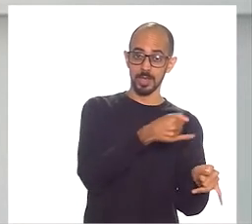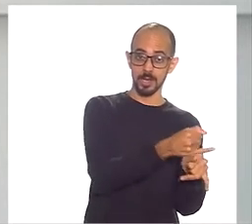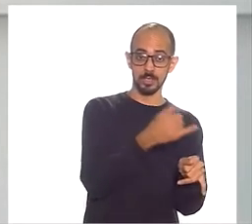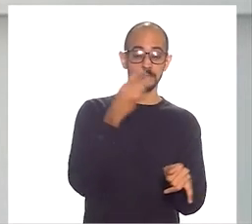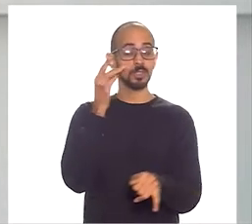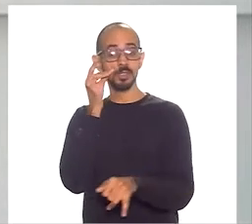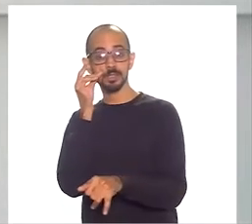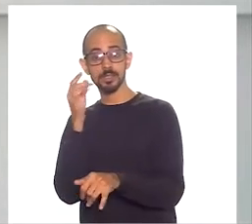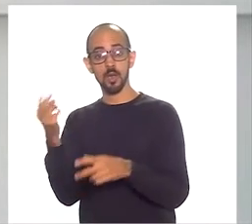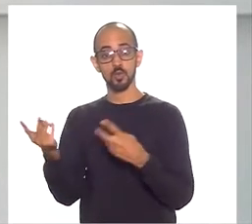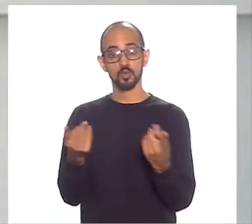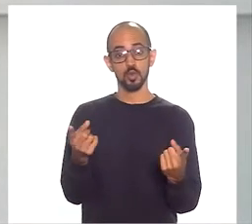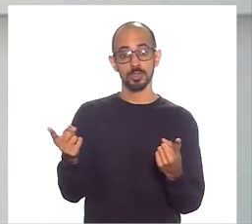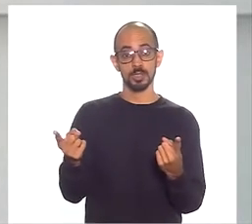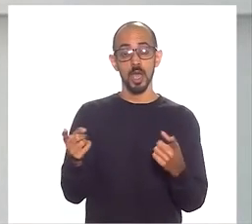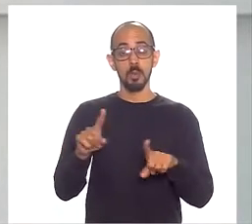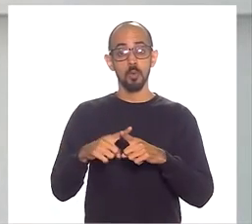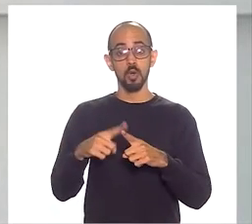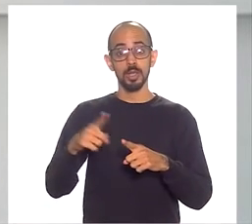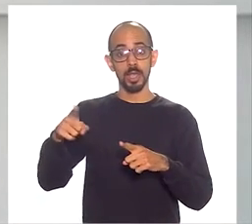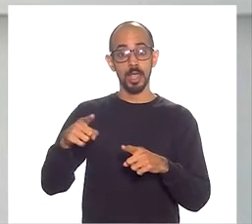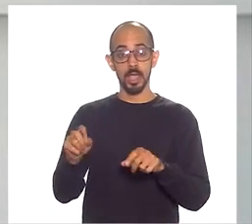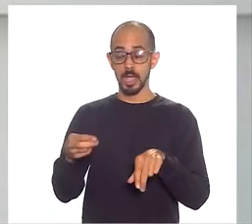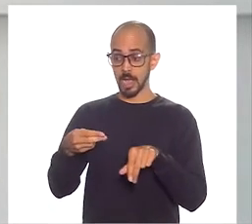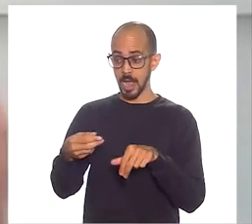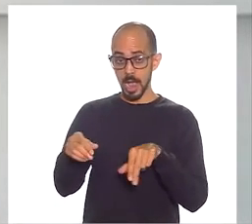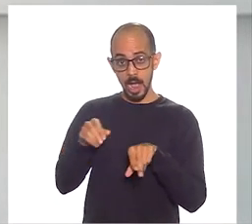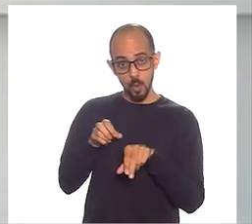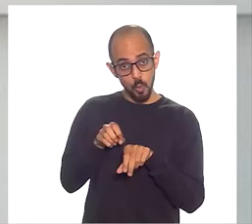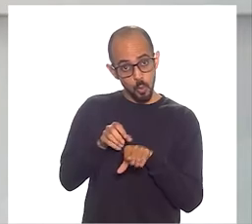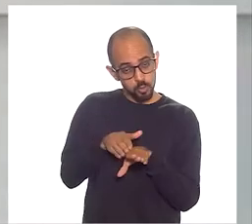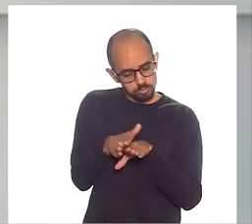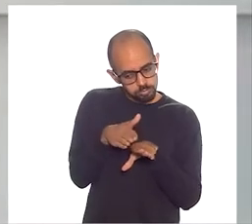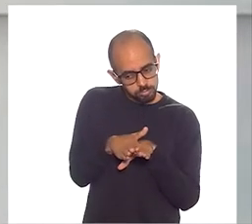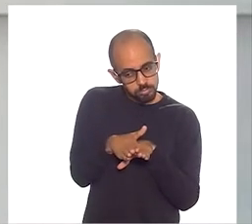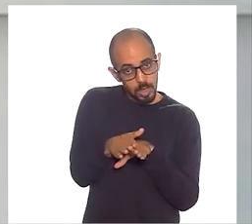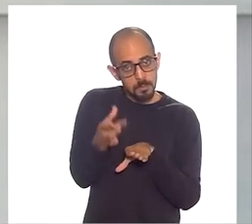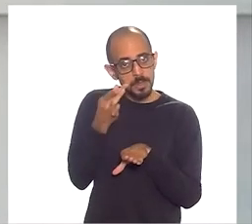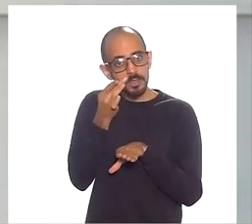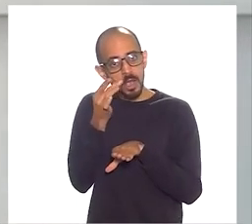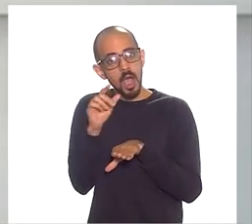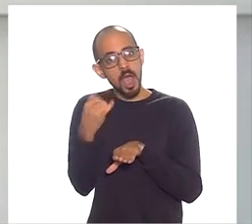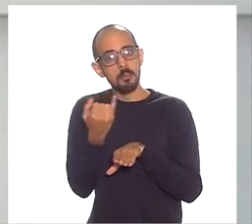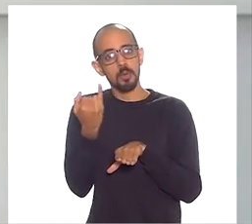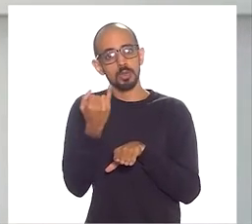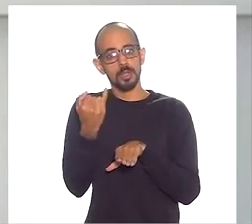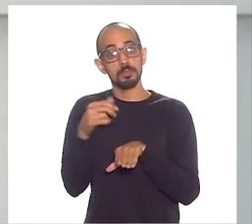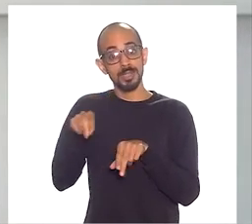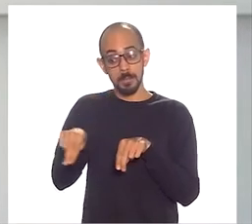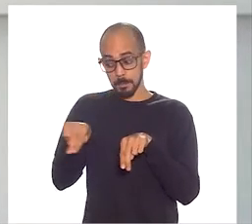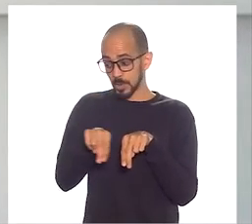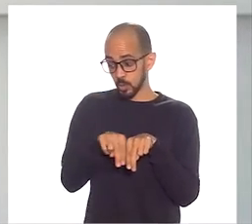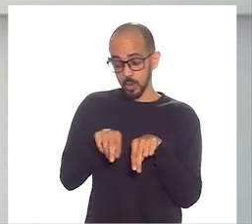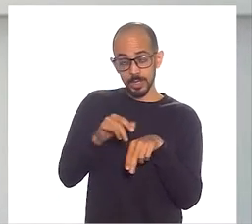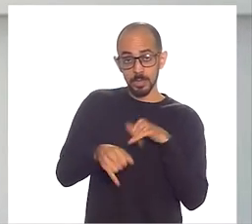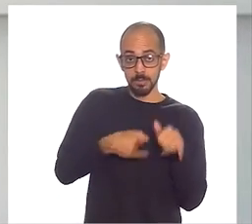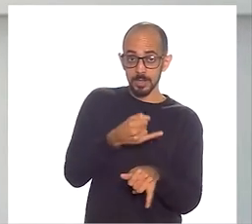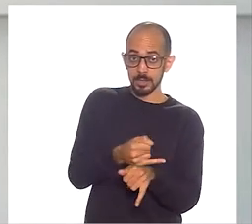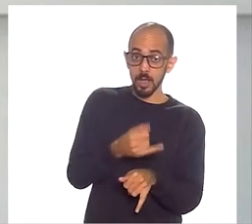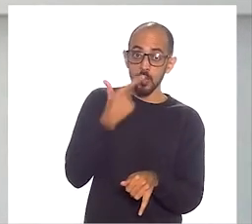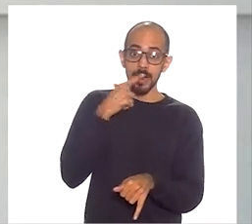nosso modelo de negócios, o voluntariado e a mentoria são de suma importância, né? Com a mentoria online, eu